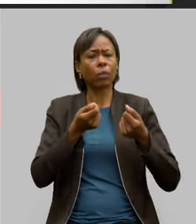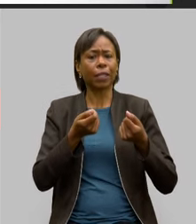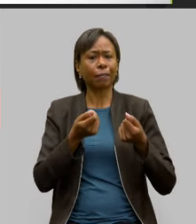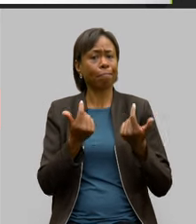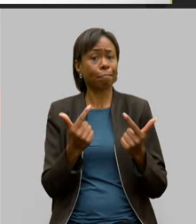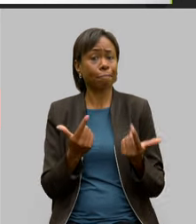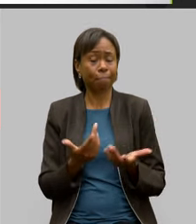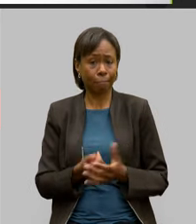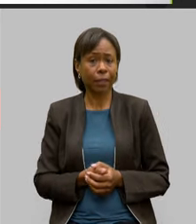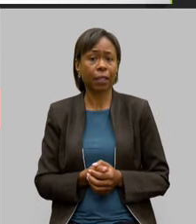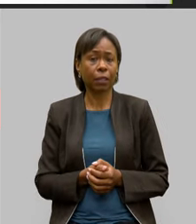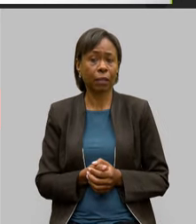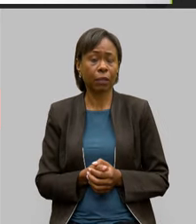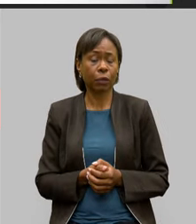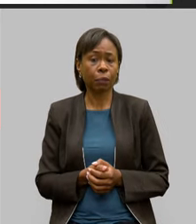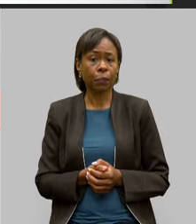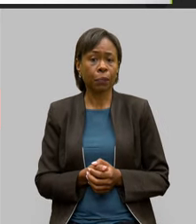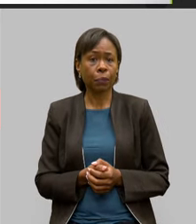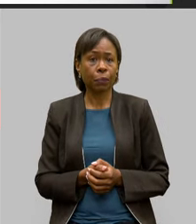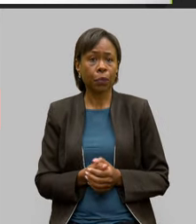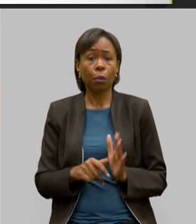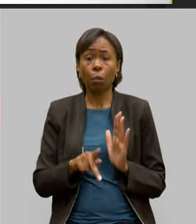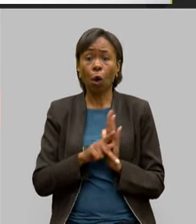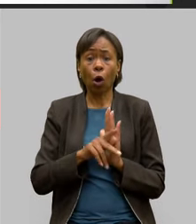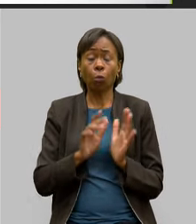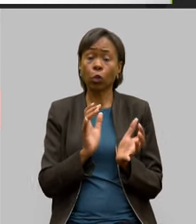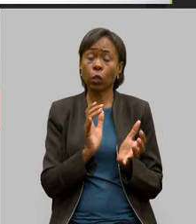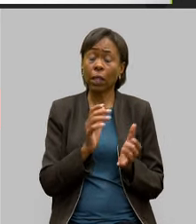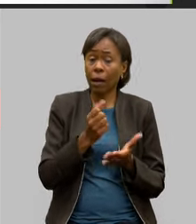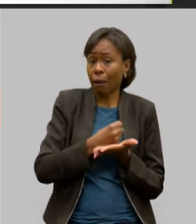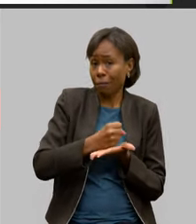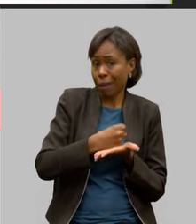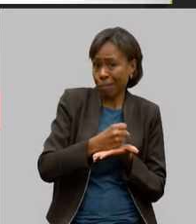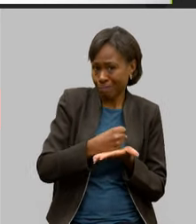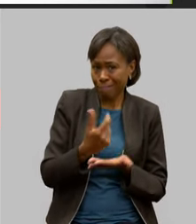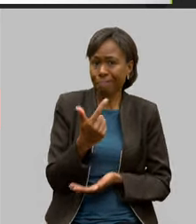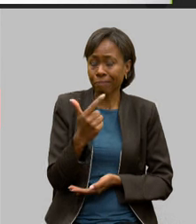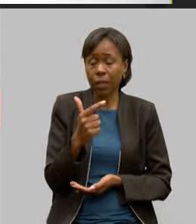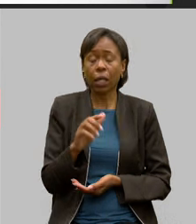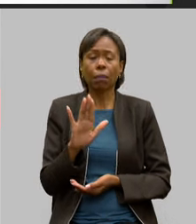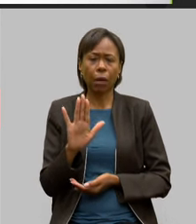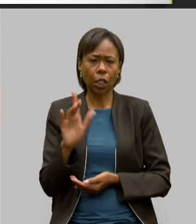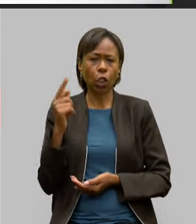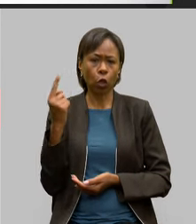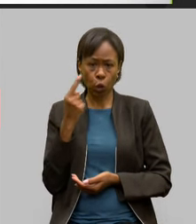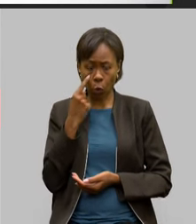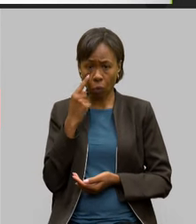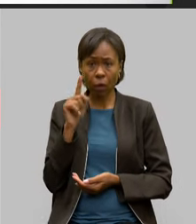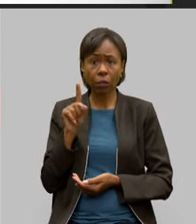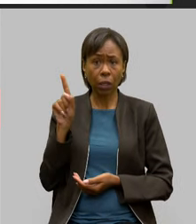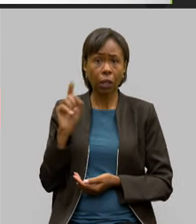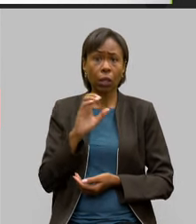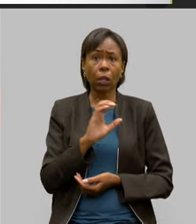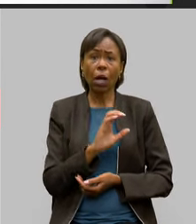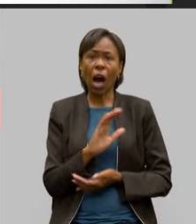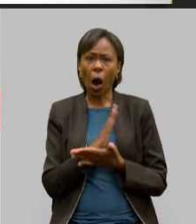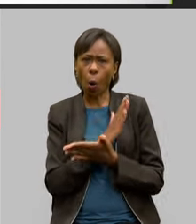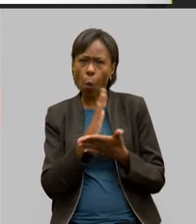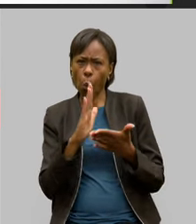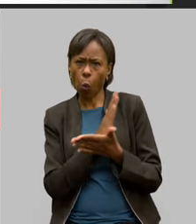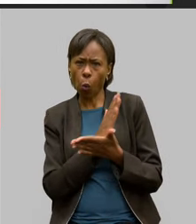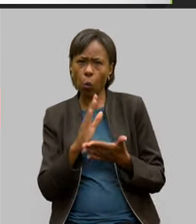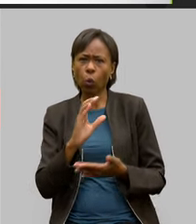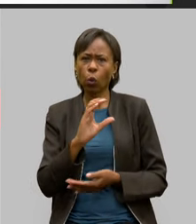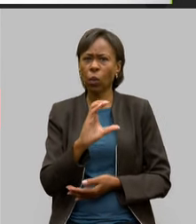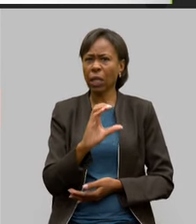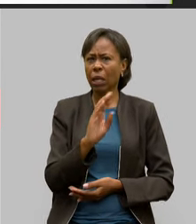ou especificação farmacêutica para trabalhar mas eu coloquei aqui para vocês somente o CBN o CBG CBG é